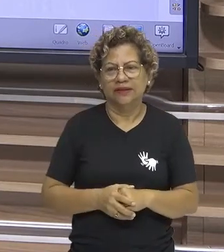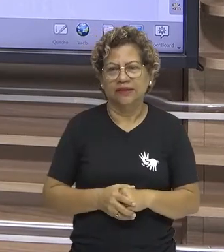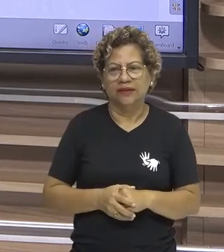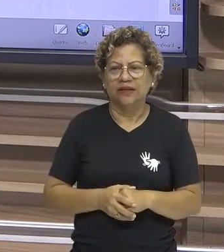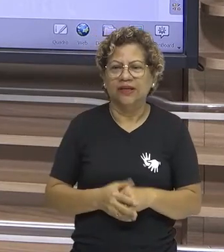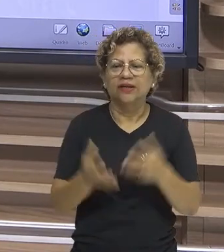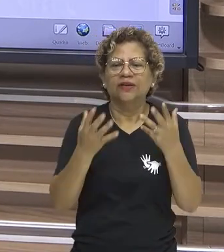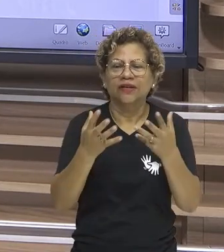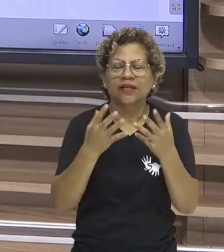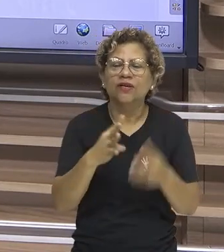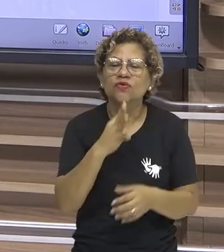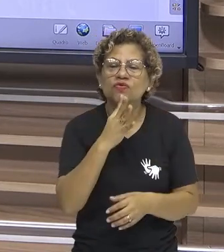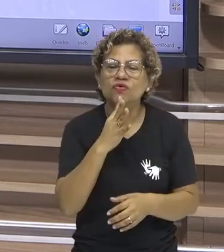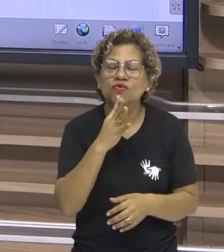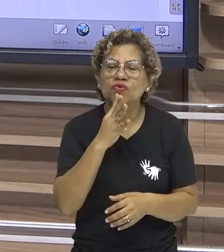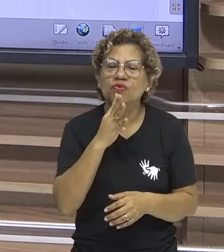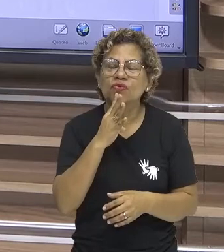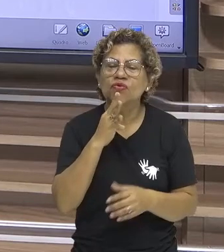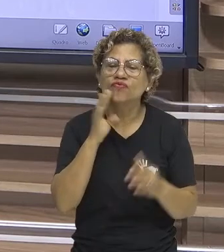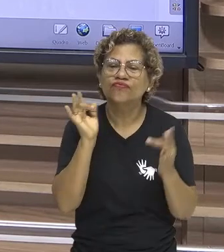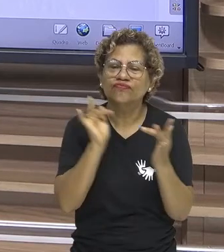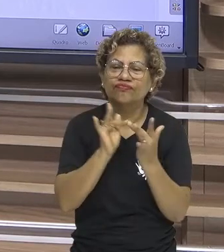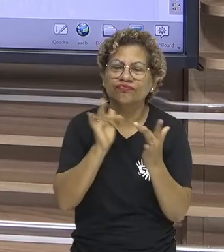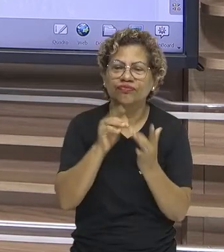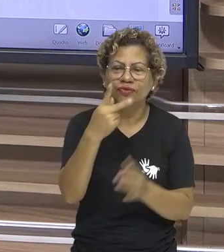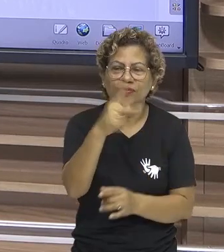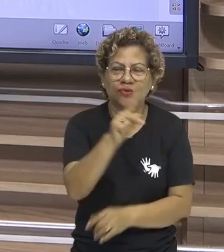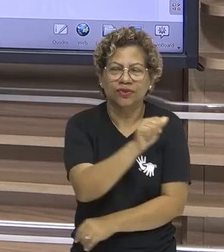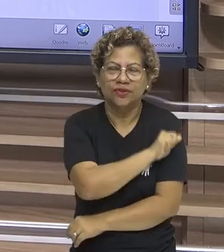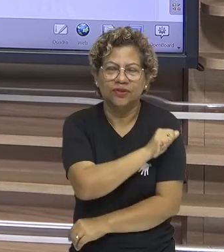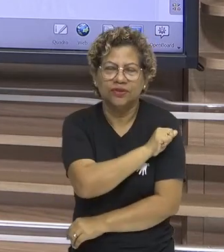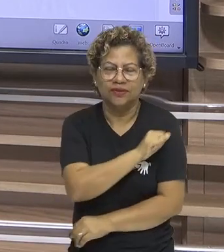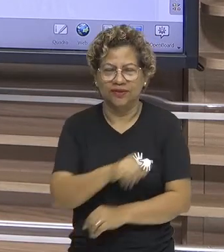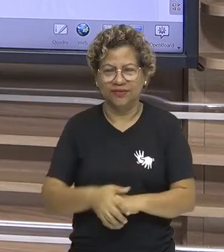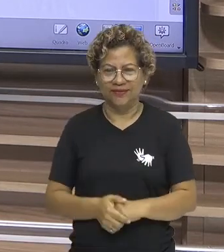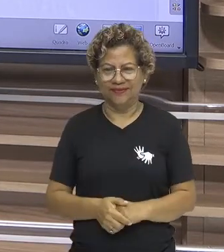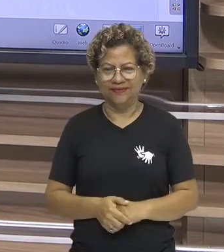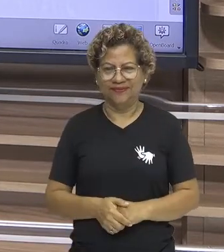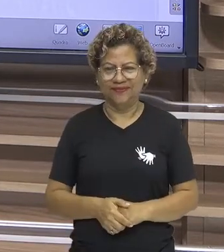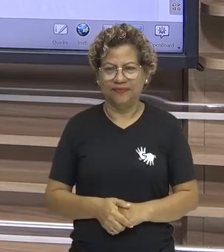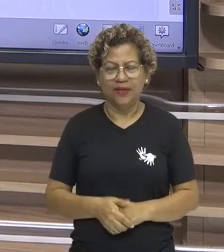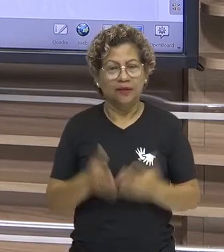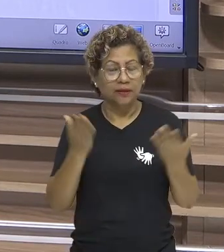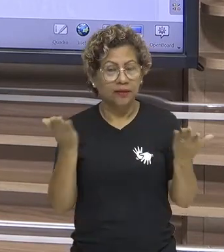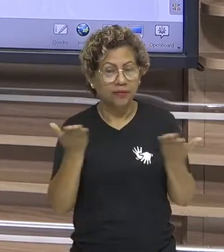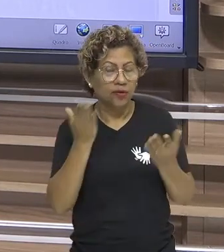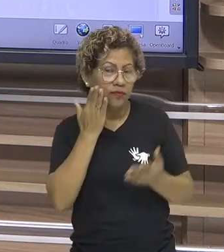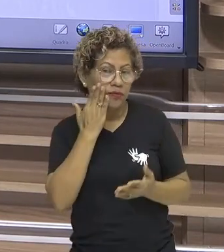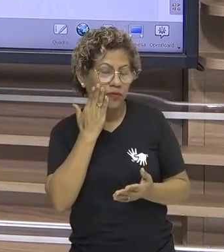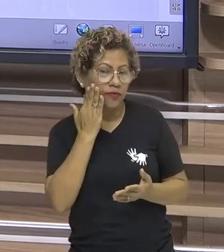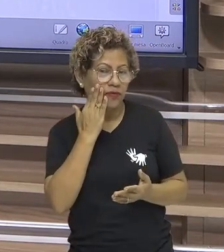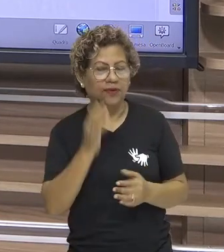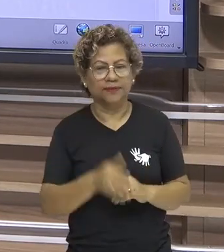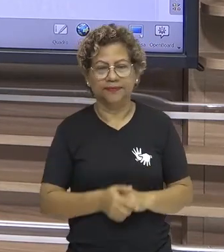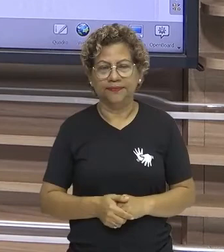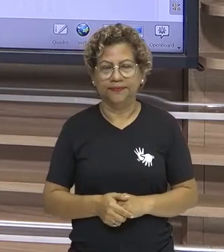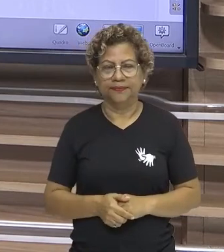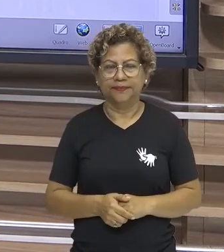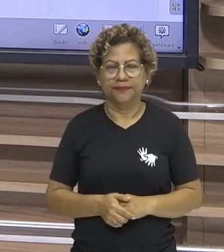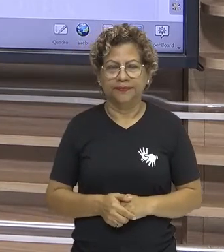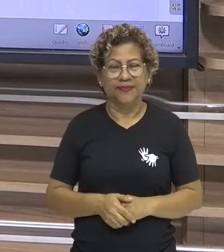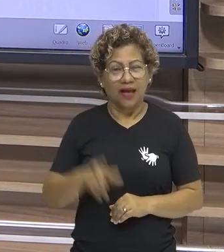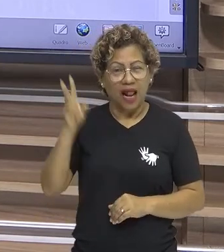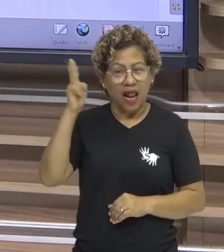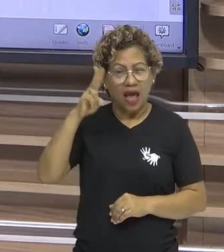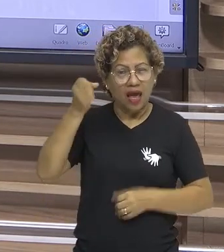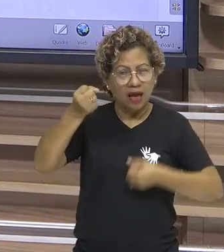ver pessoalmente. E agora vamos à nossa resposta. Olha aí, pessoal. Temos a barra. Lembram